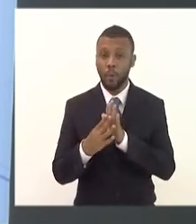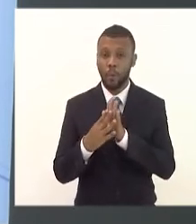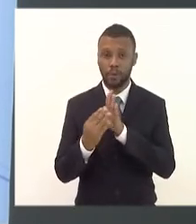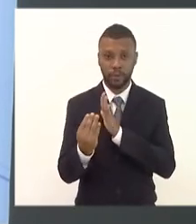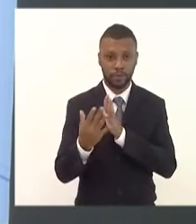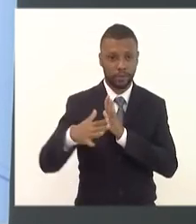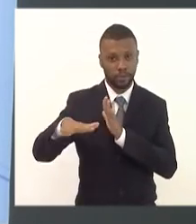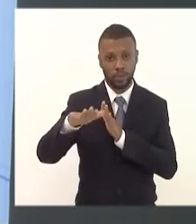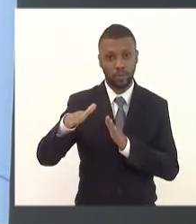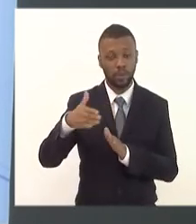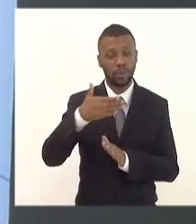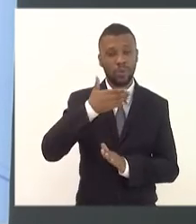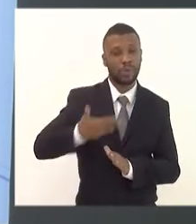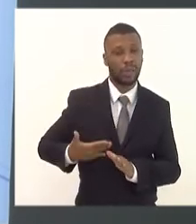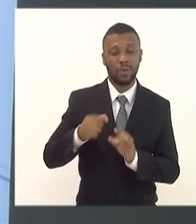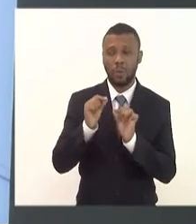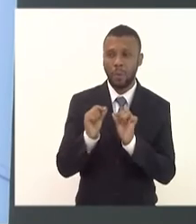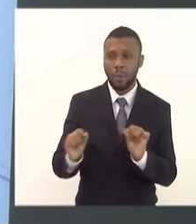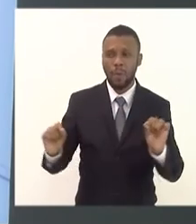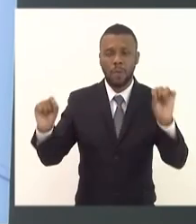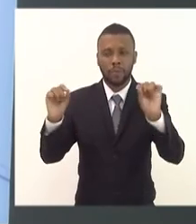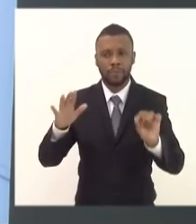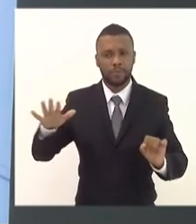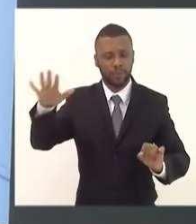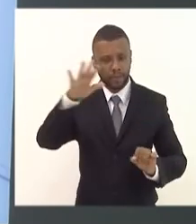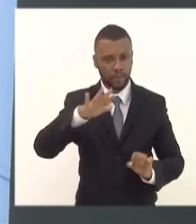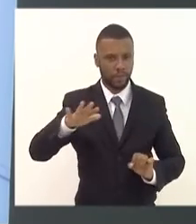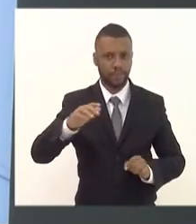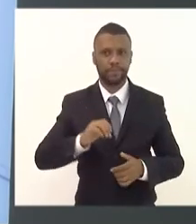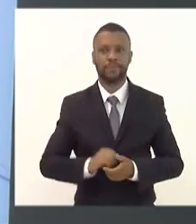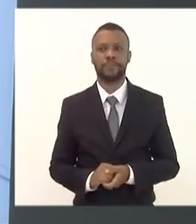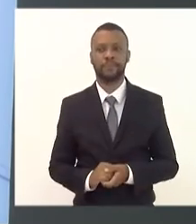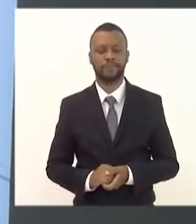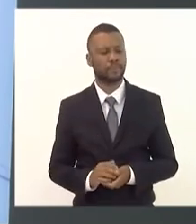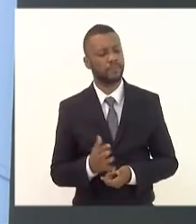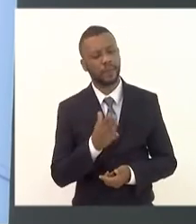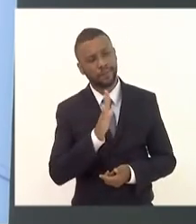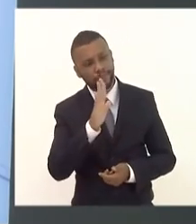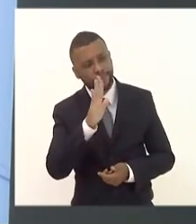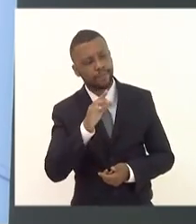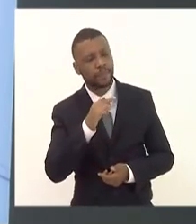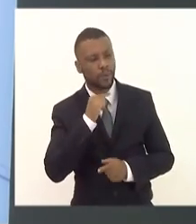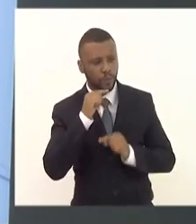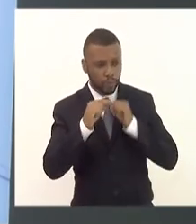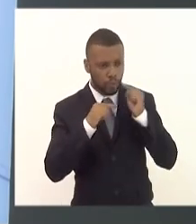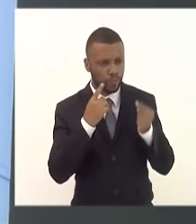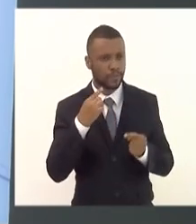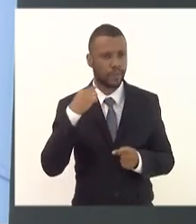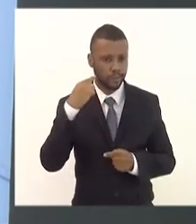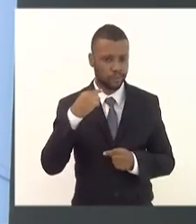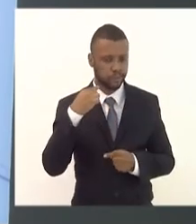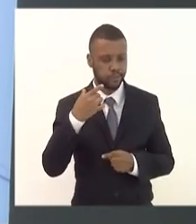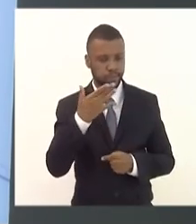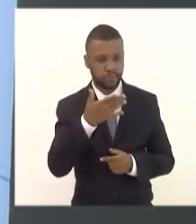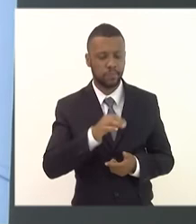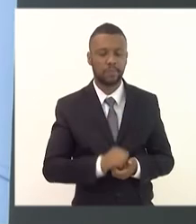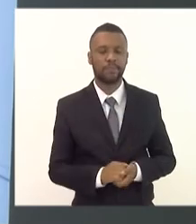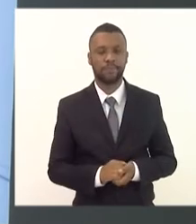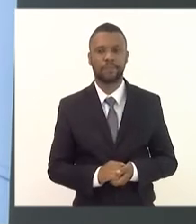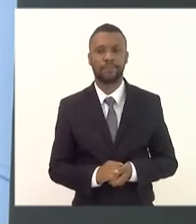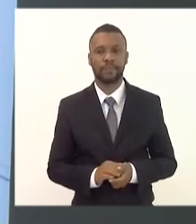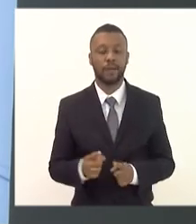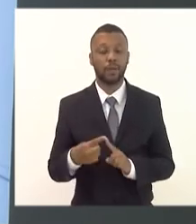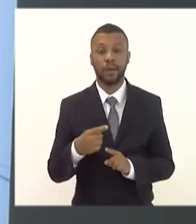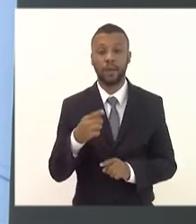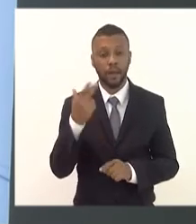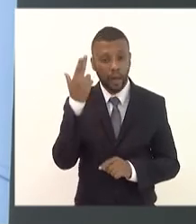o estado, né? Pode passar para mim, as fotos. Doutora. Sim, pode falar. Vamos lá. Até porque o